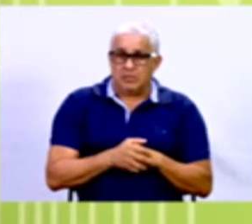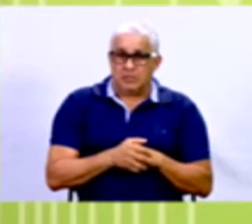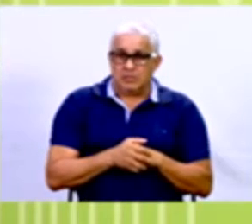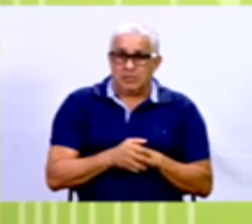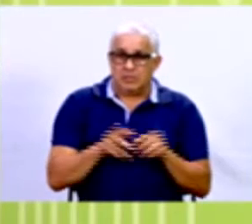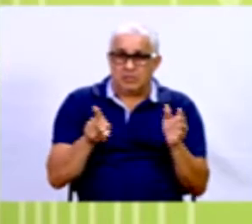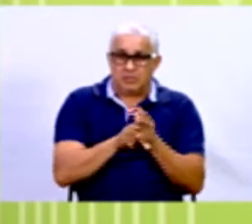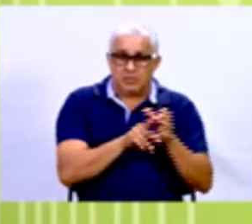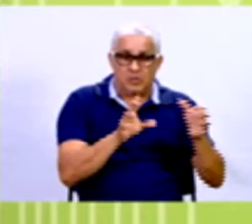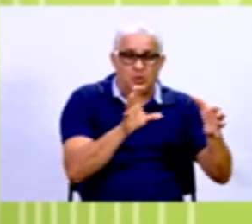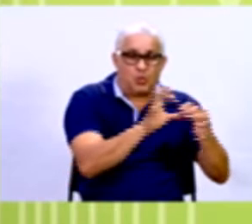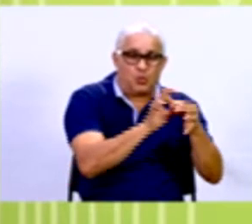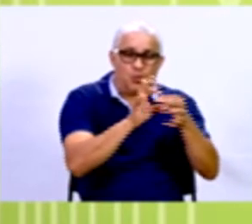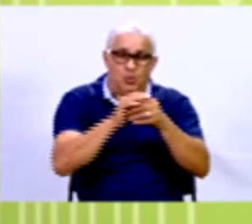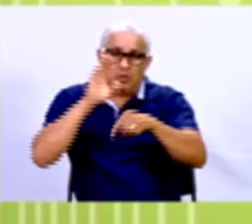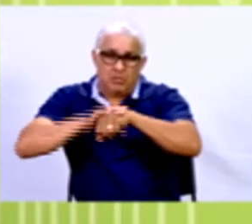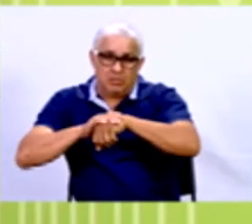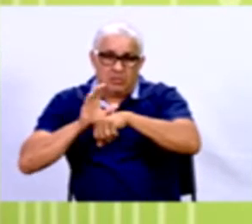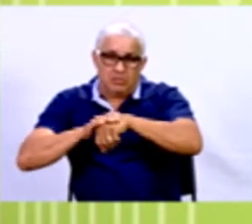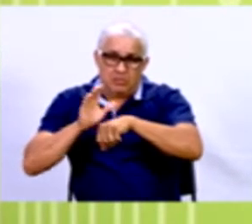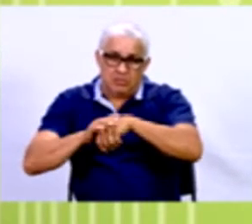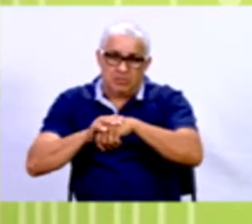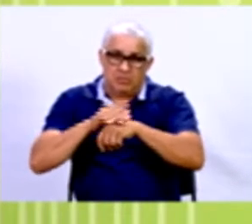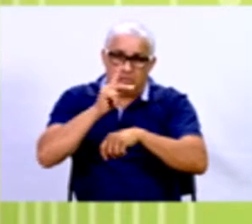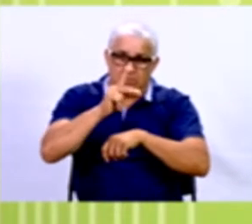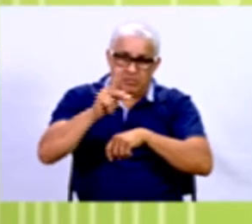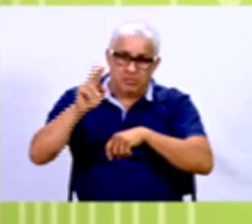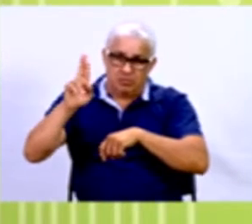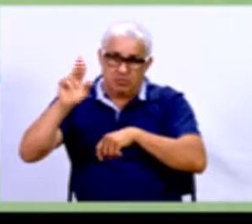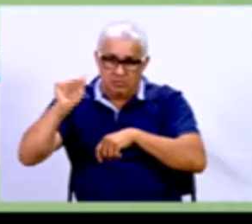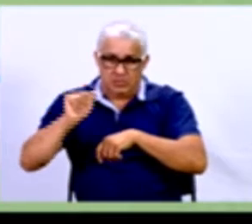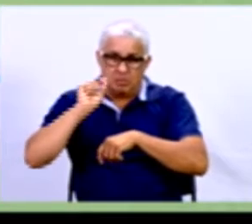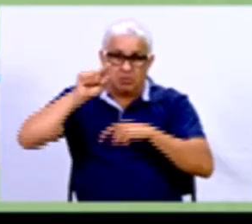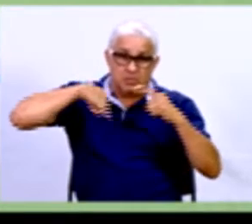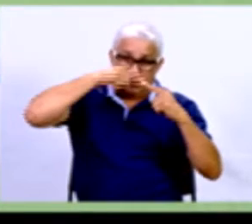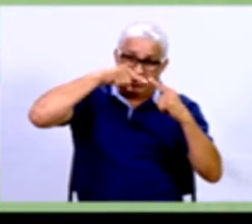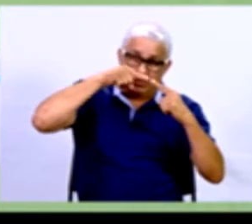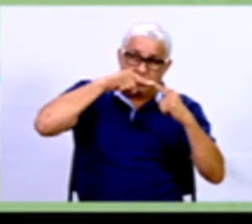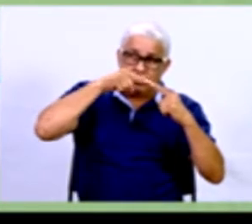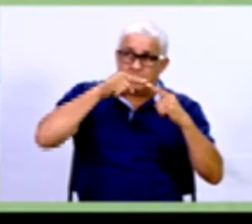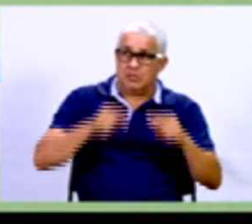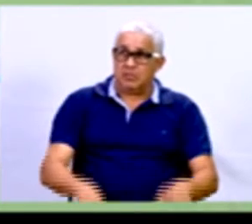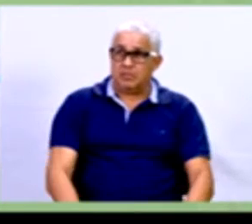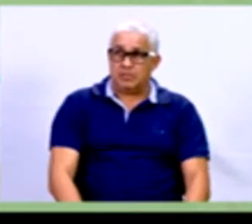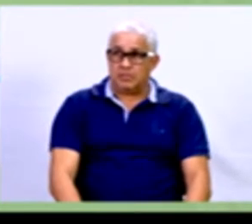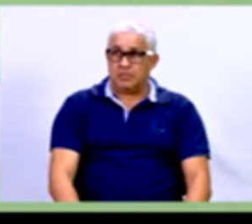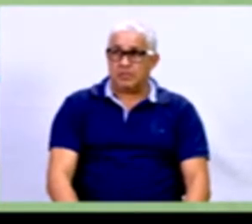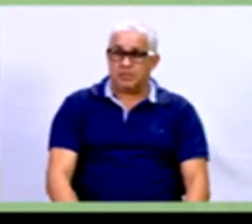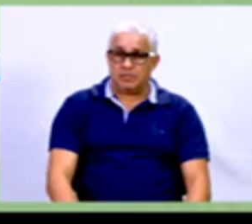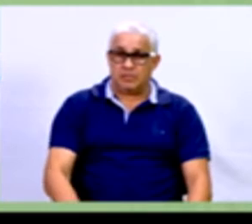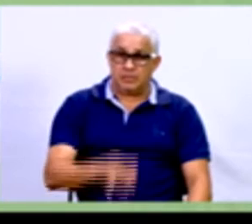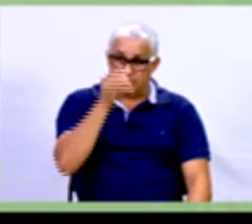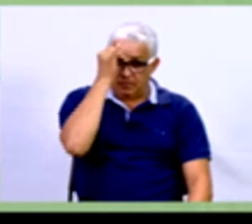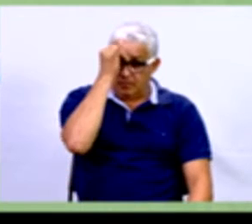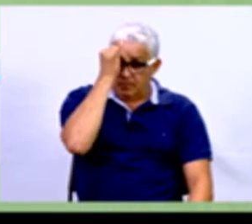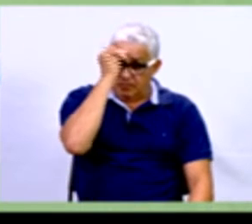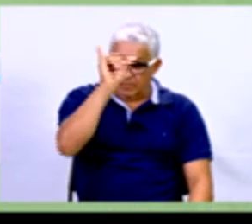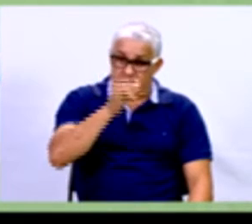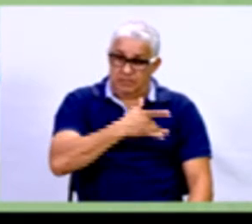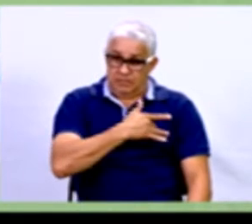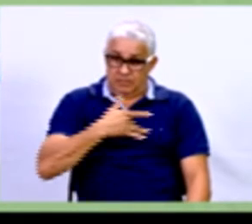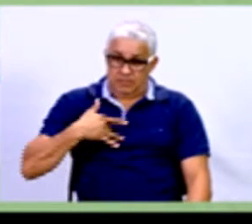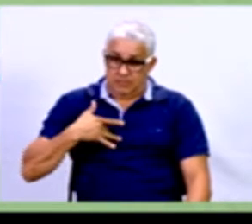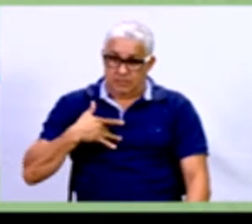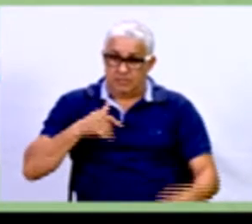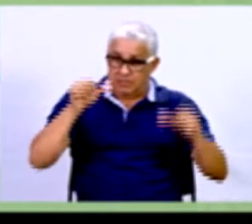no seu conjunto de ações. Vamos, então, ver o que visa o PPRA. Ele visa a prevenção da